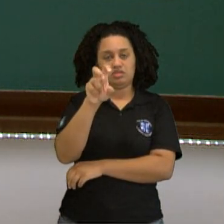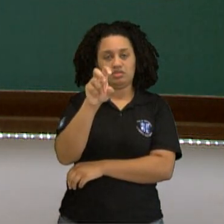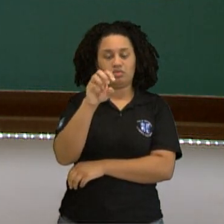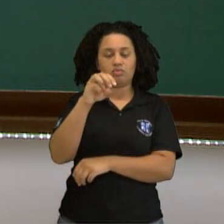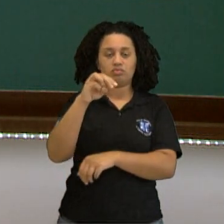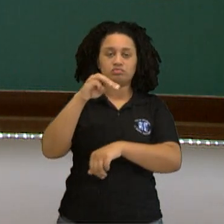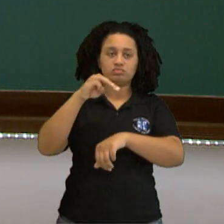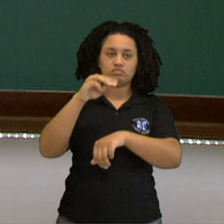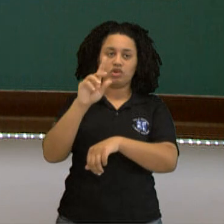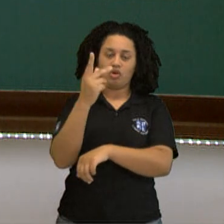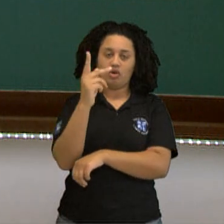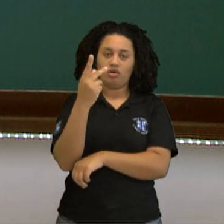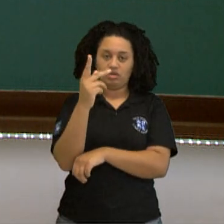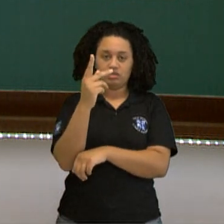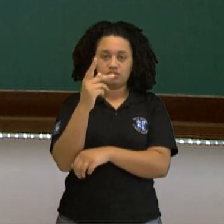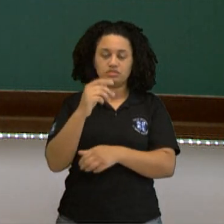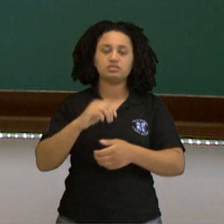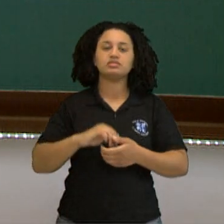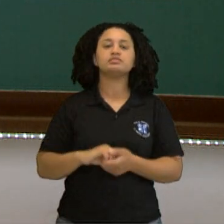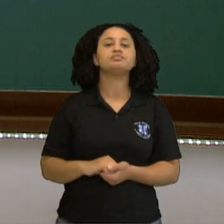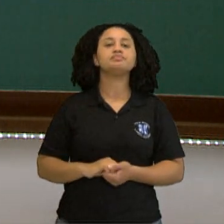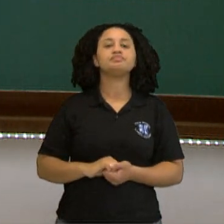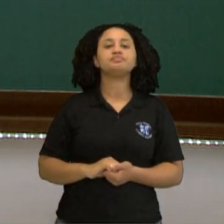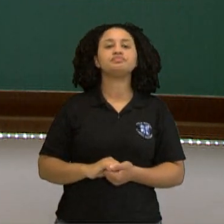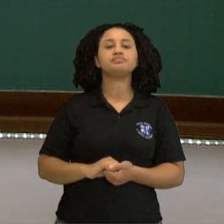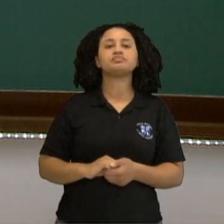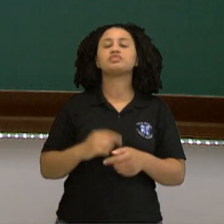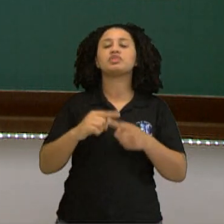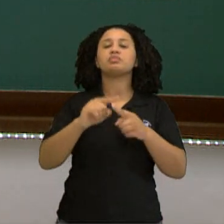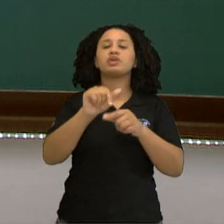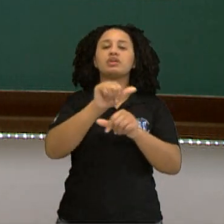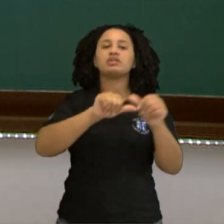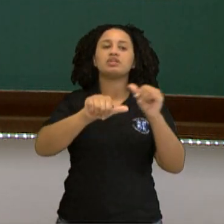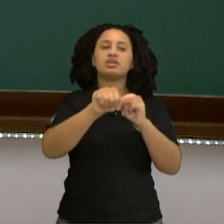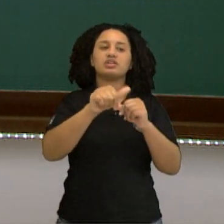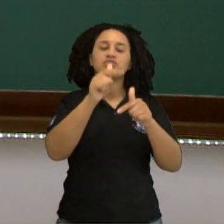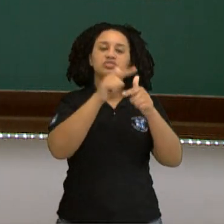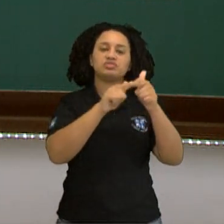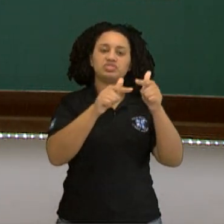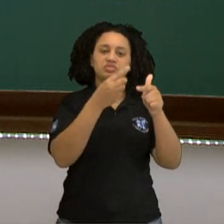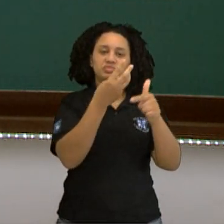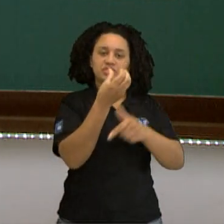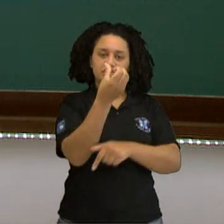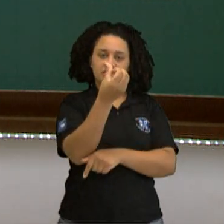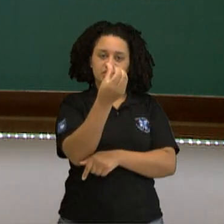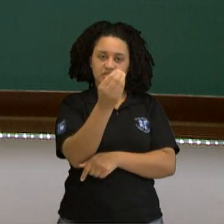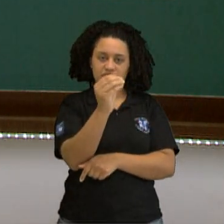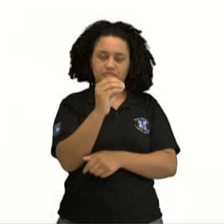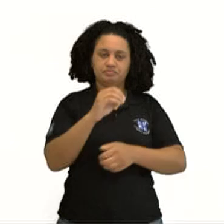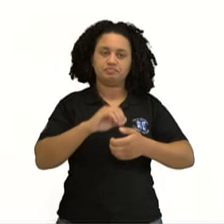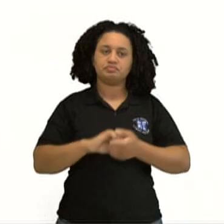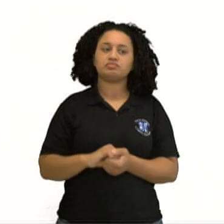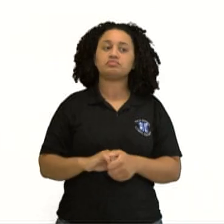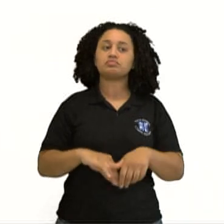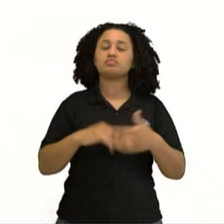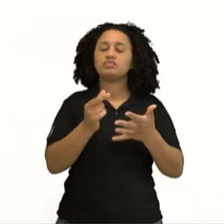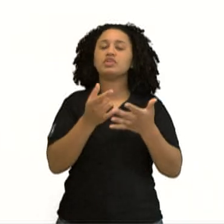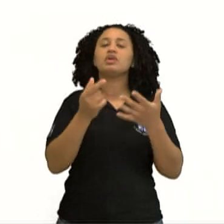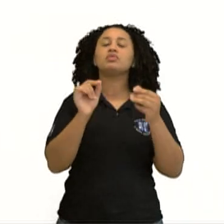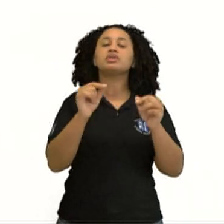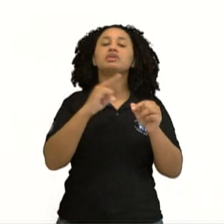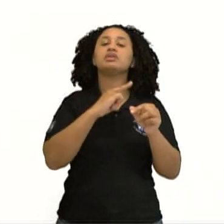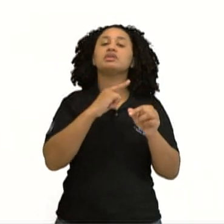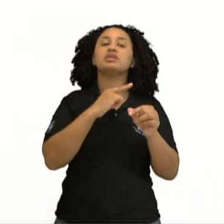a 3,5 de hora, certo? Porque eu acabei dividindo por 60, ok? Fazendo isso, nós vamos